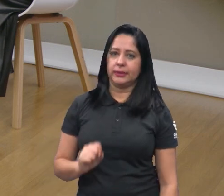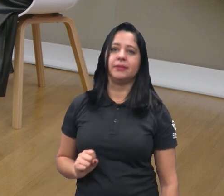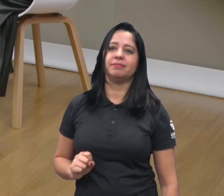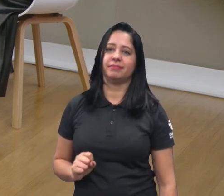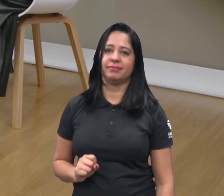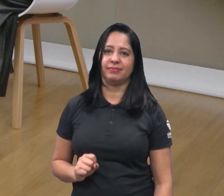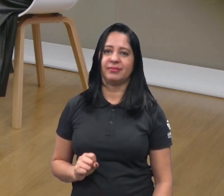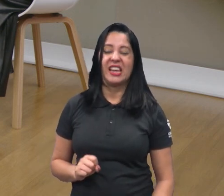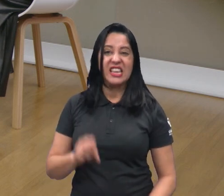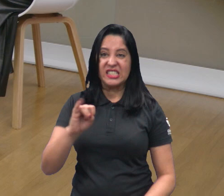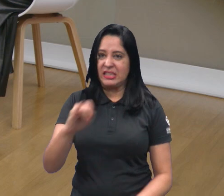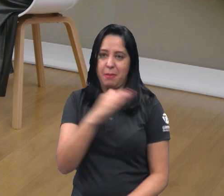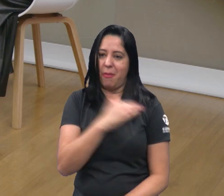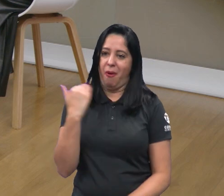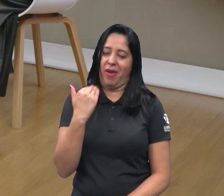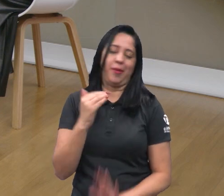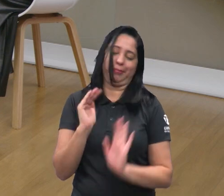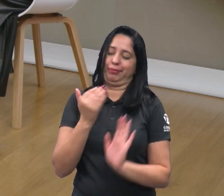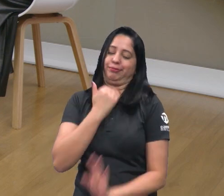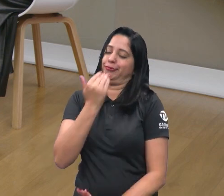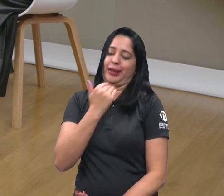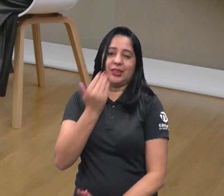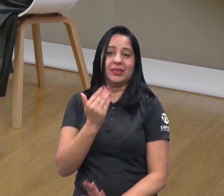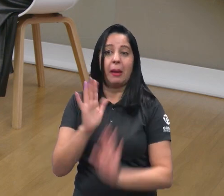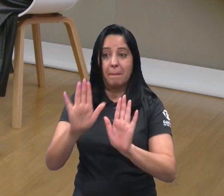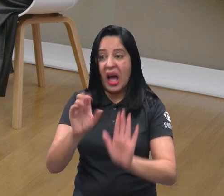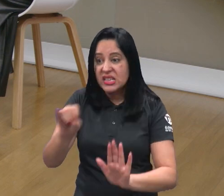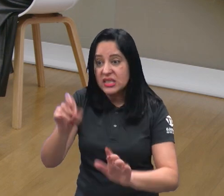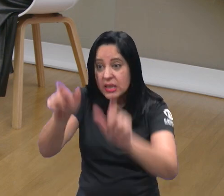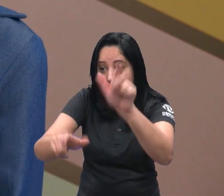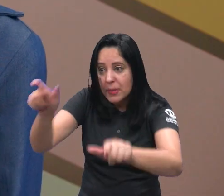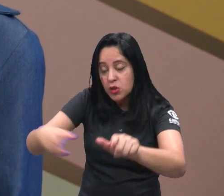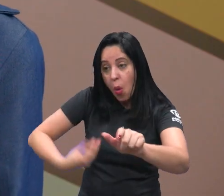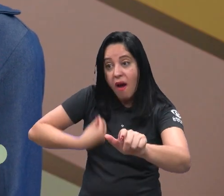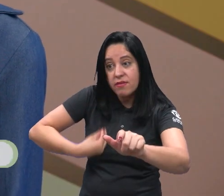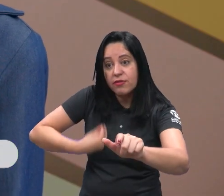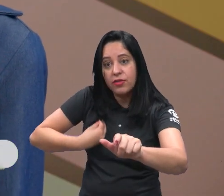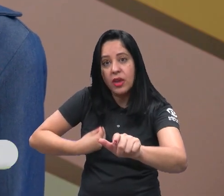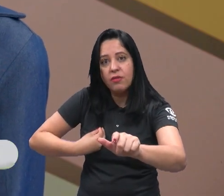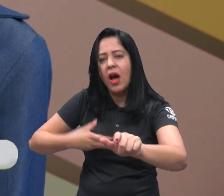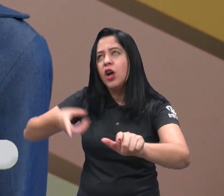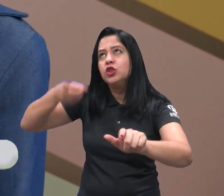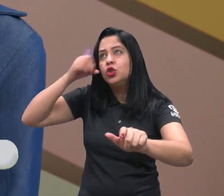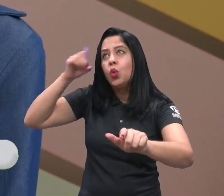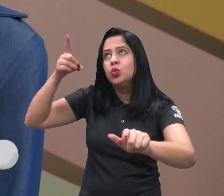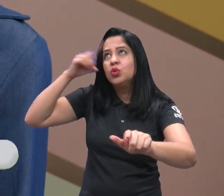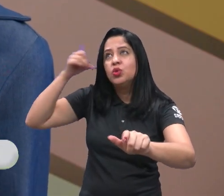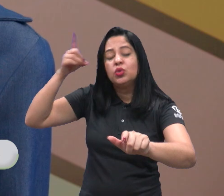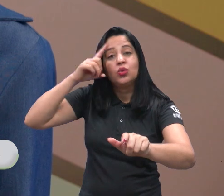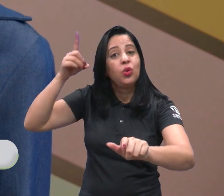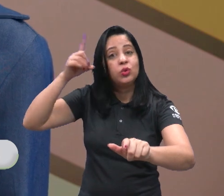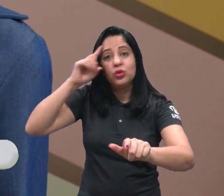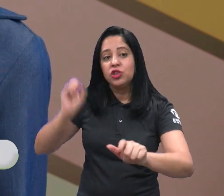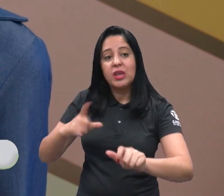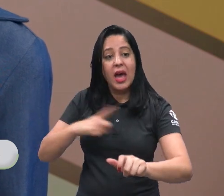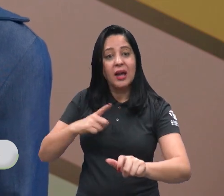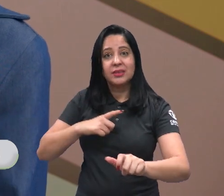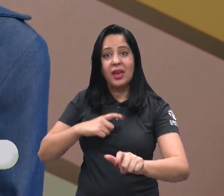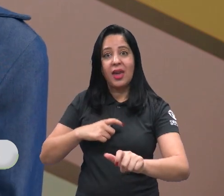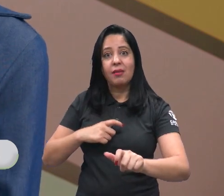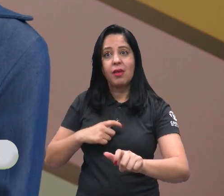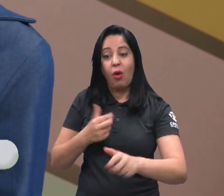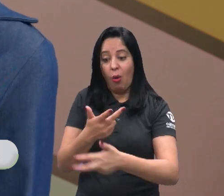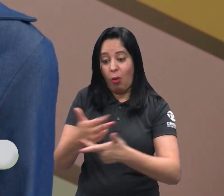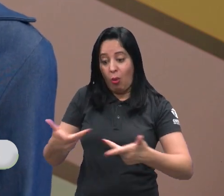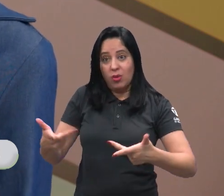cemitério. Aí tudo bem. Mas enquanto isso, todos os dias novas camadas nossas são descobertas por nós,